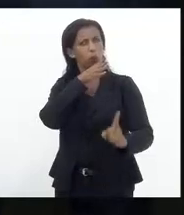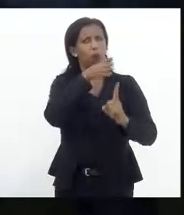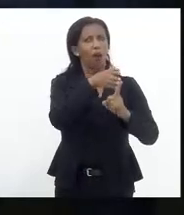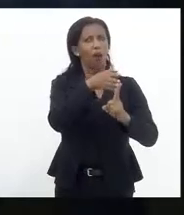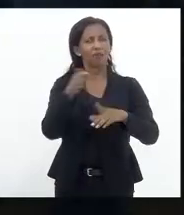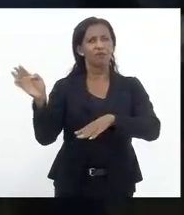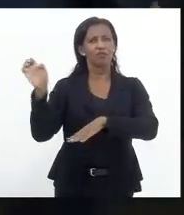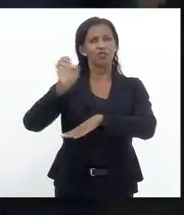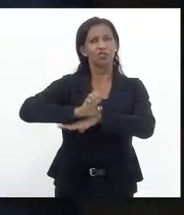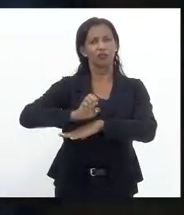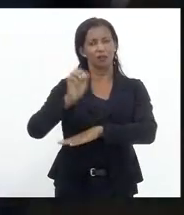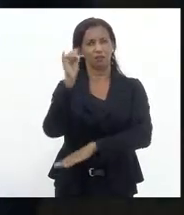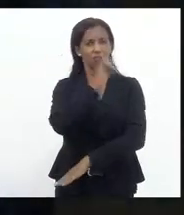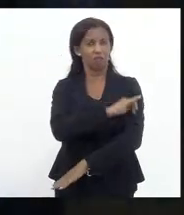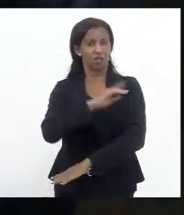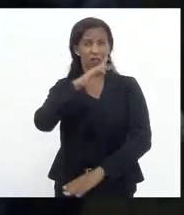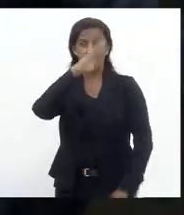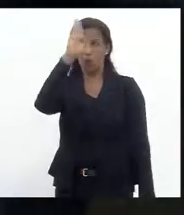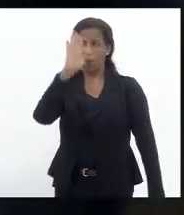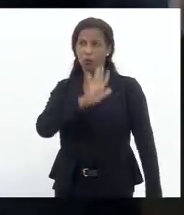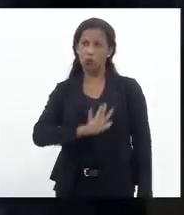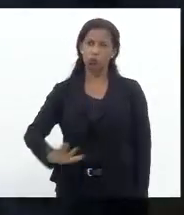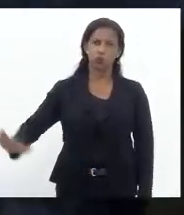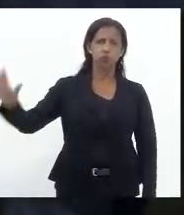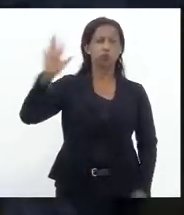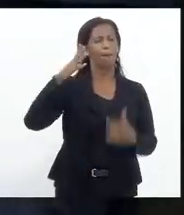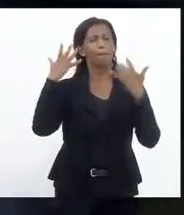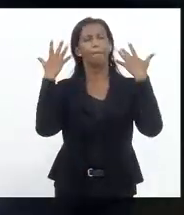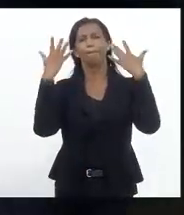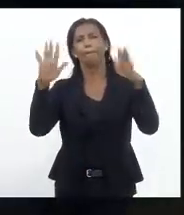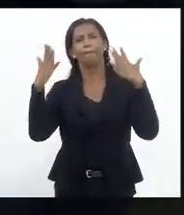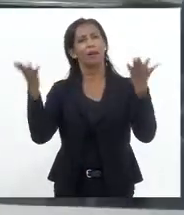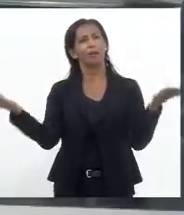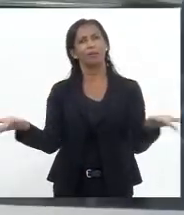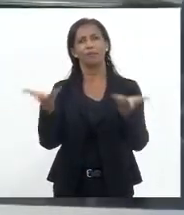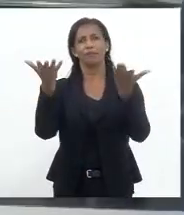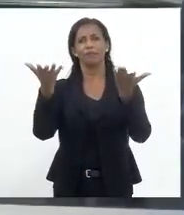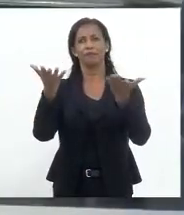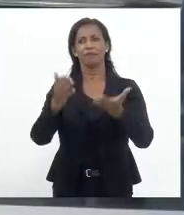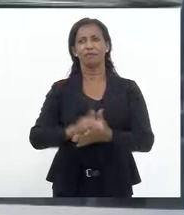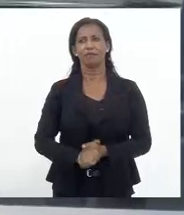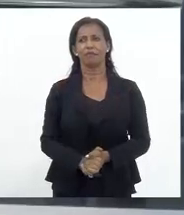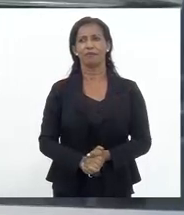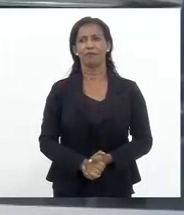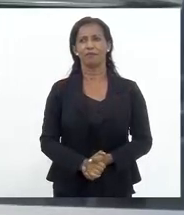no estado do Rio de Janeiro e no Brasil. Parabéns a todos vocês, vocês merecem.